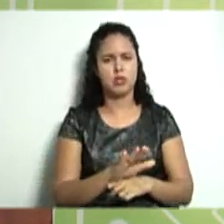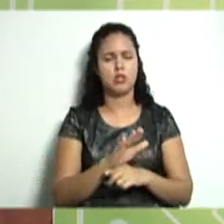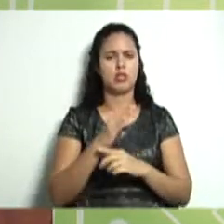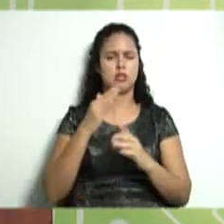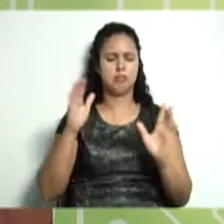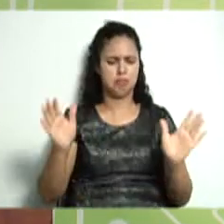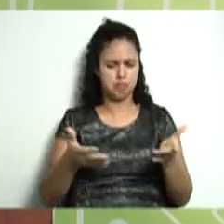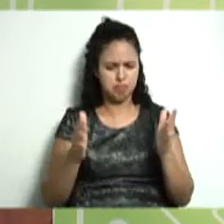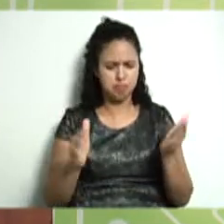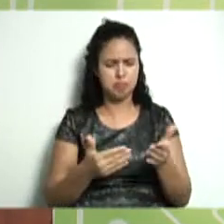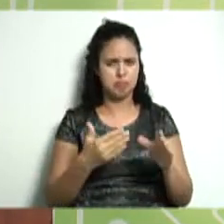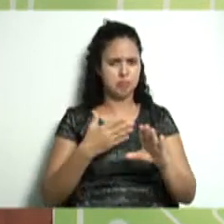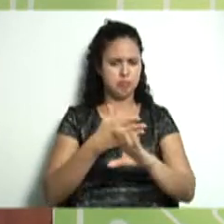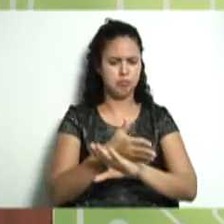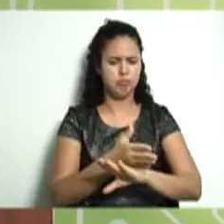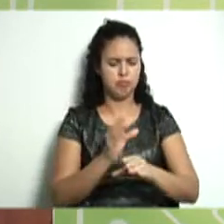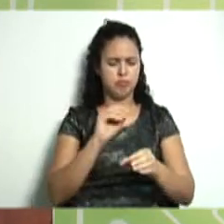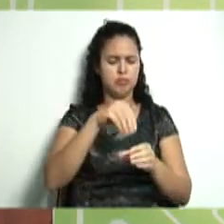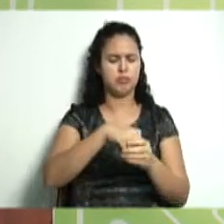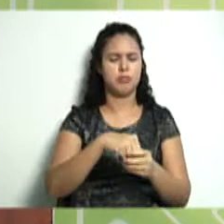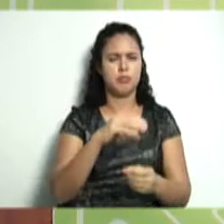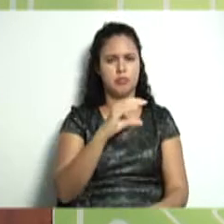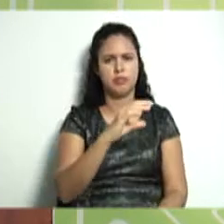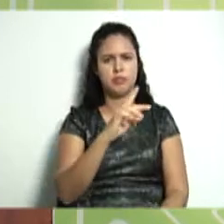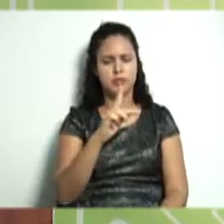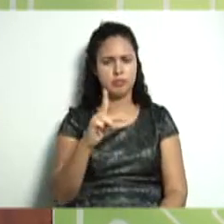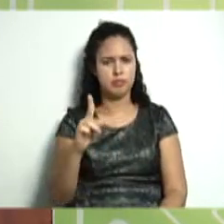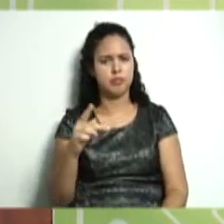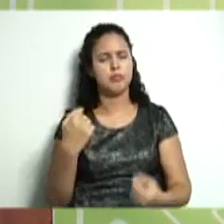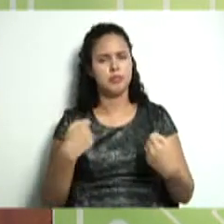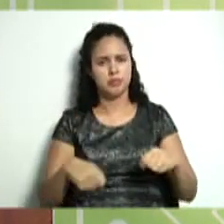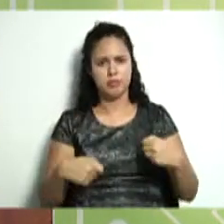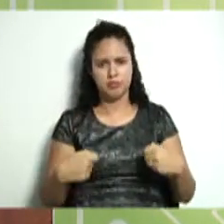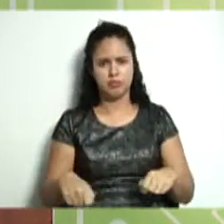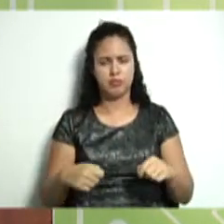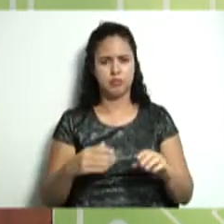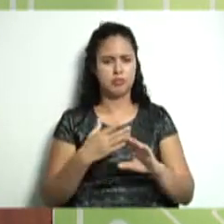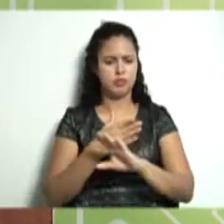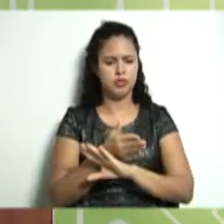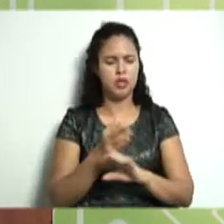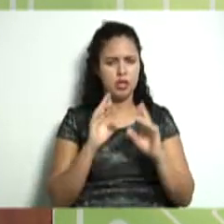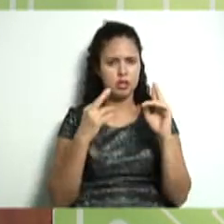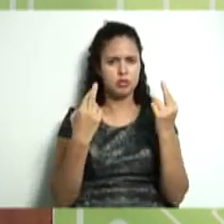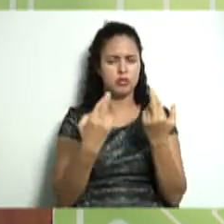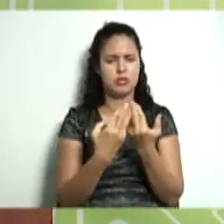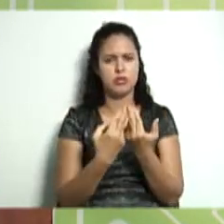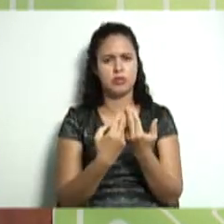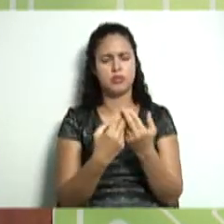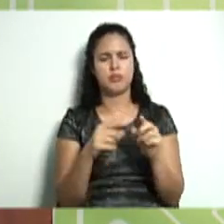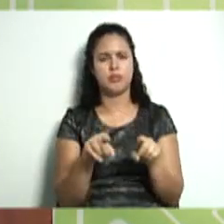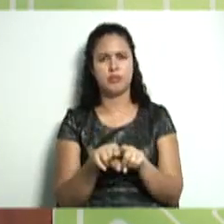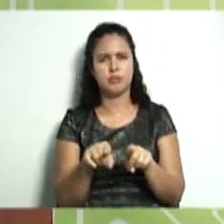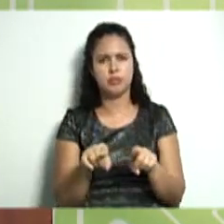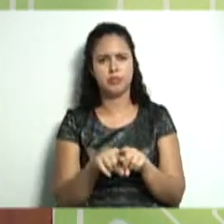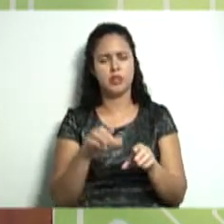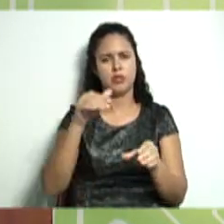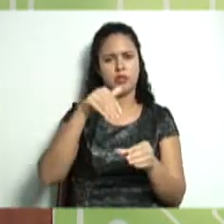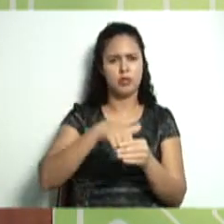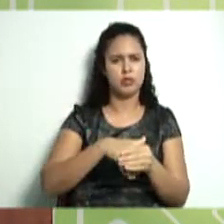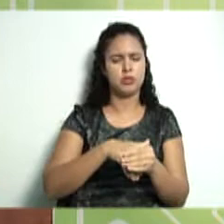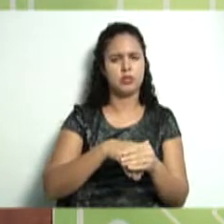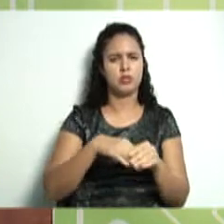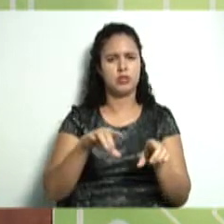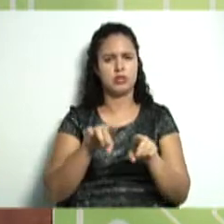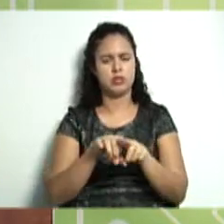participação ativa. E participação ativa requer que o cooperado frequente as reuniões, além de frequentar, vote e